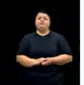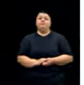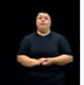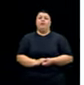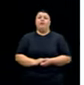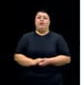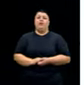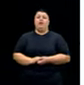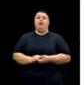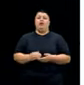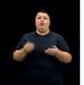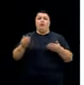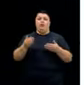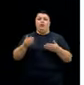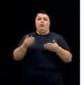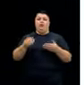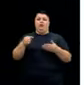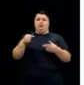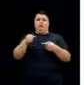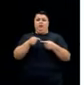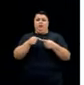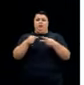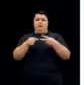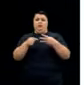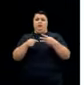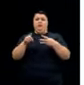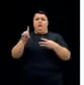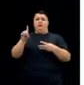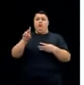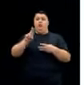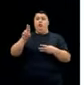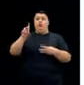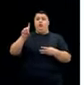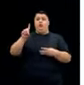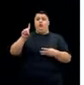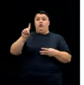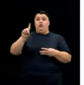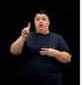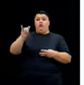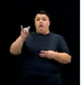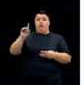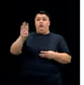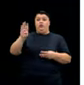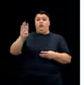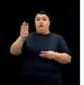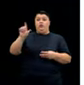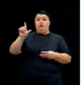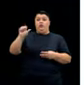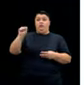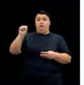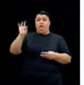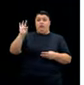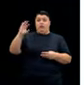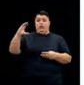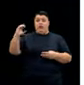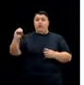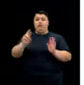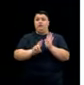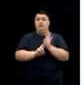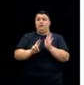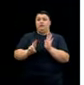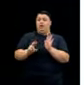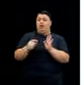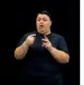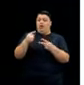Bom, então essa gástrula pode ser diblástico ou triblástico. No diblástico vai apresentar